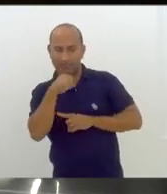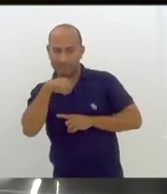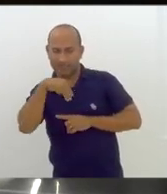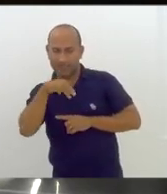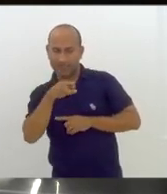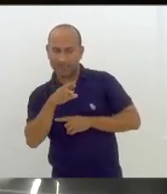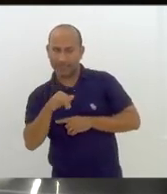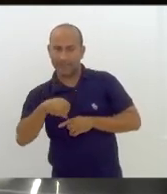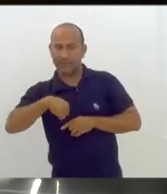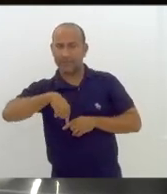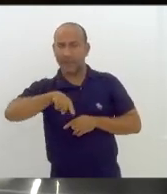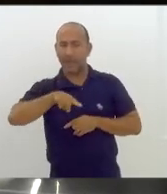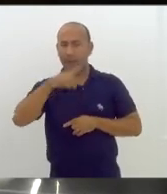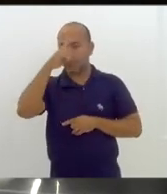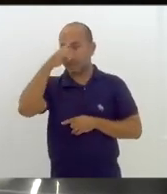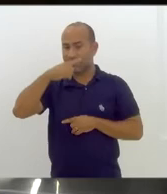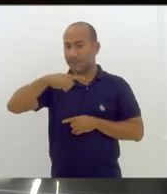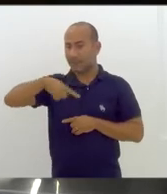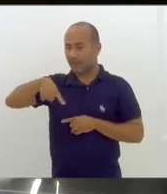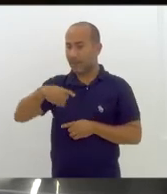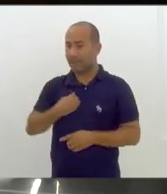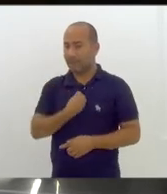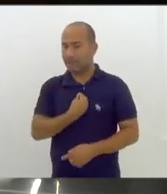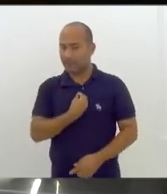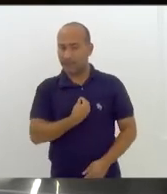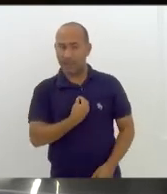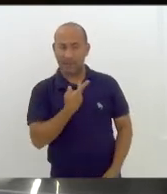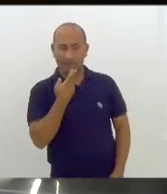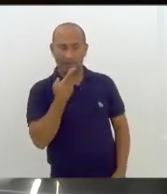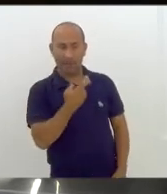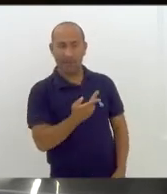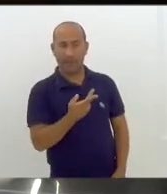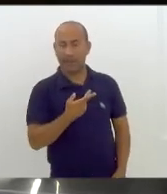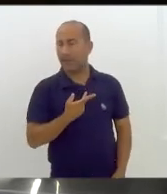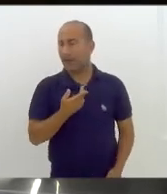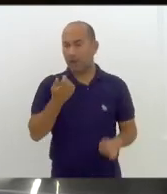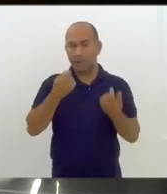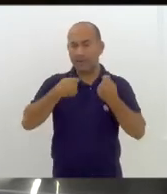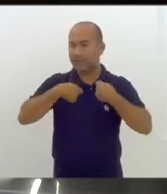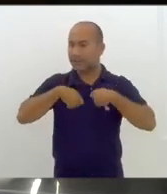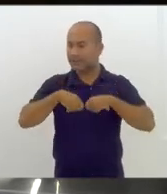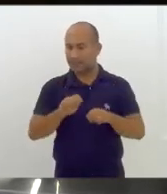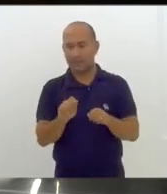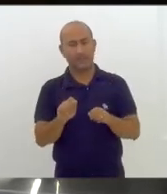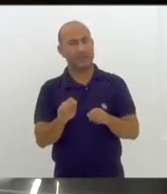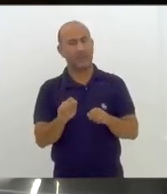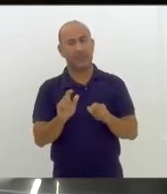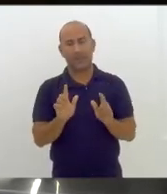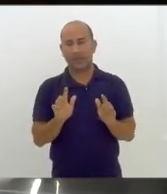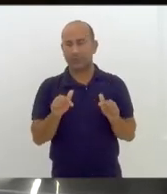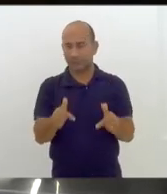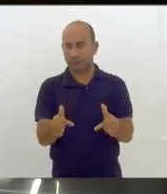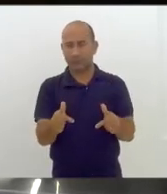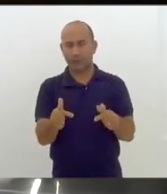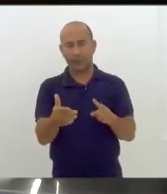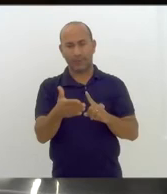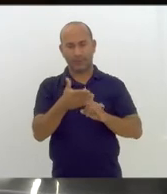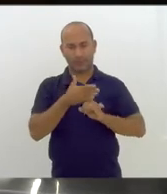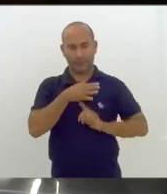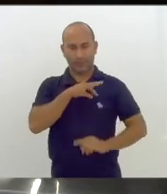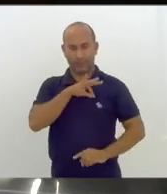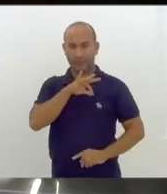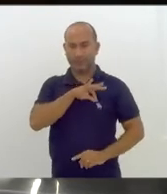semana depois, presencialmente, dizendo que não necessitava mais das medidas protetivas. Ela